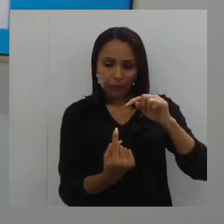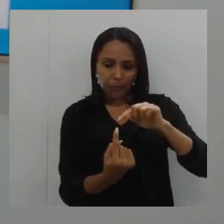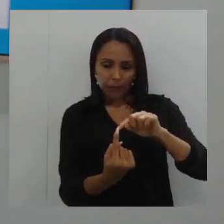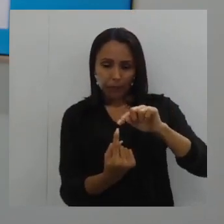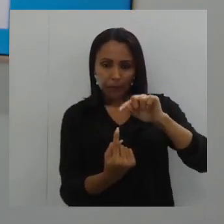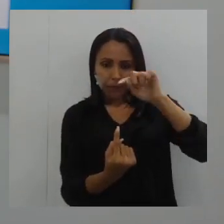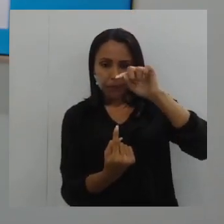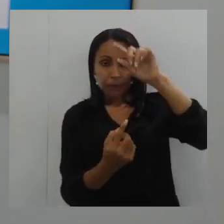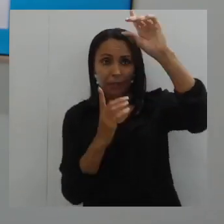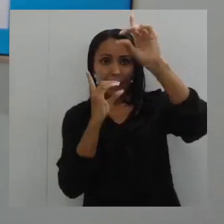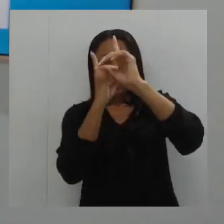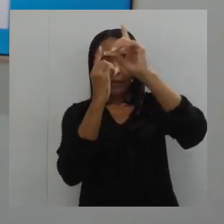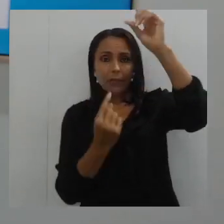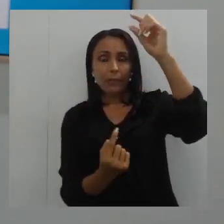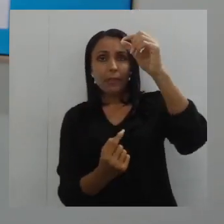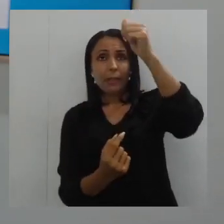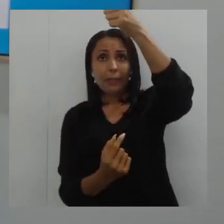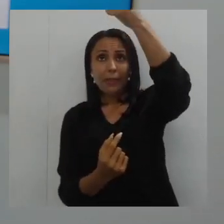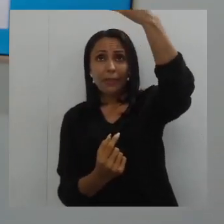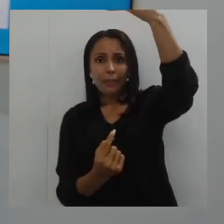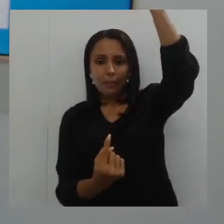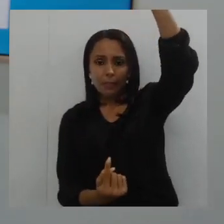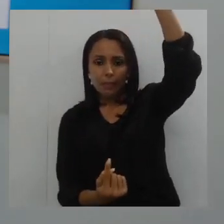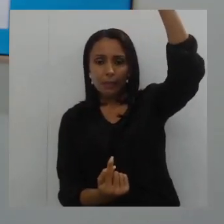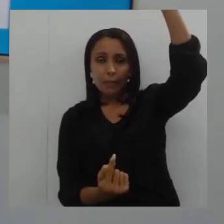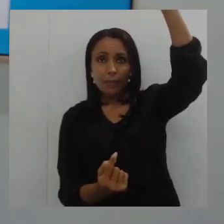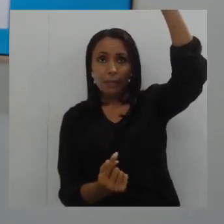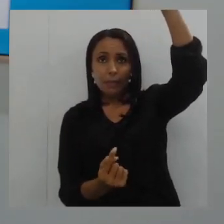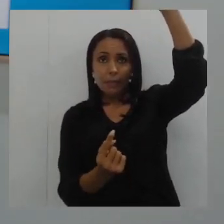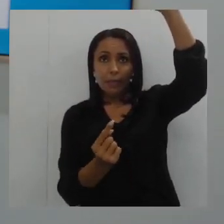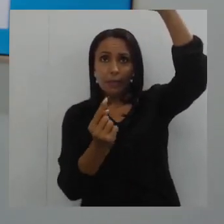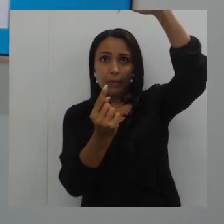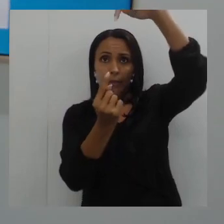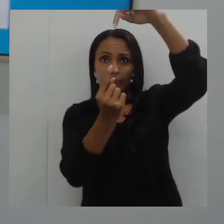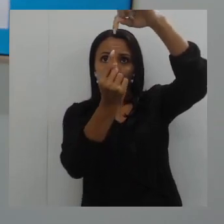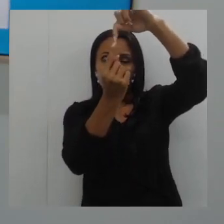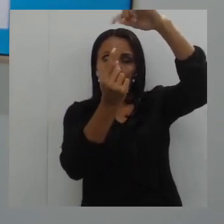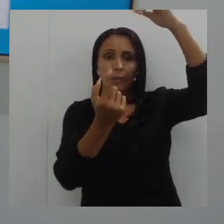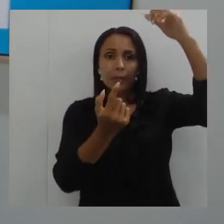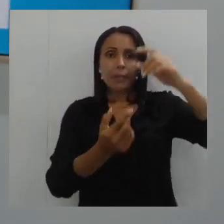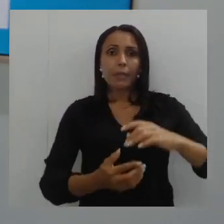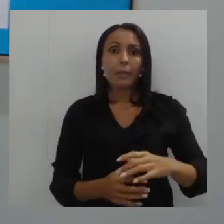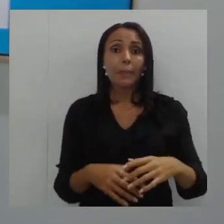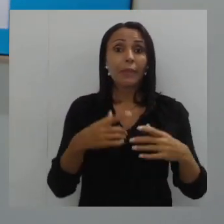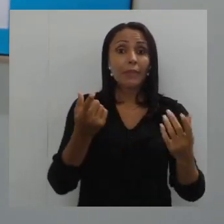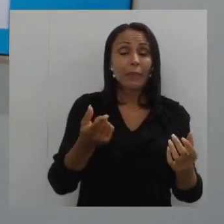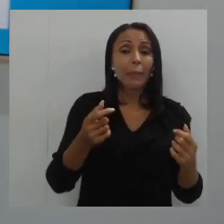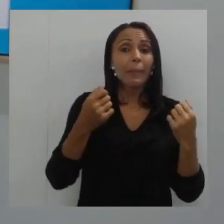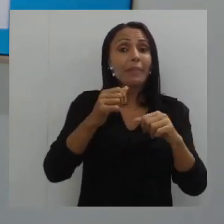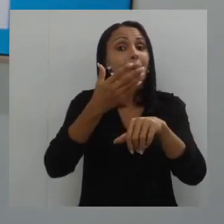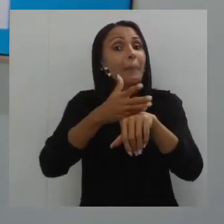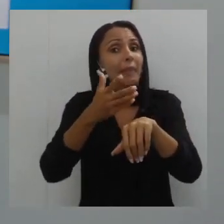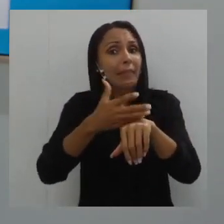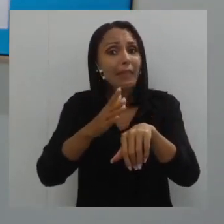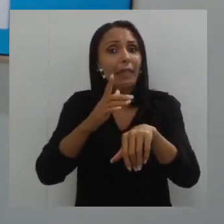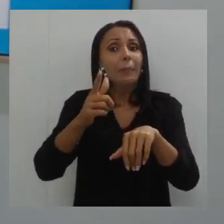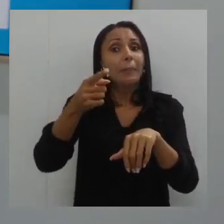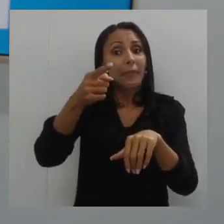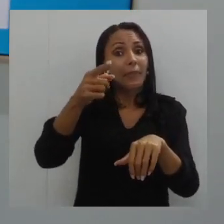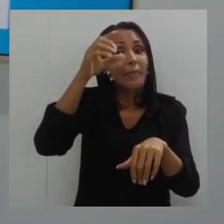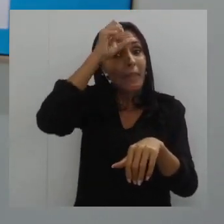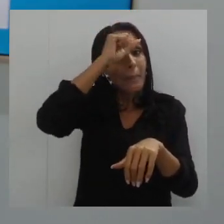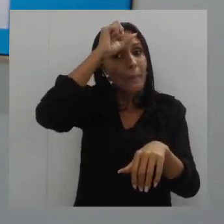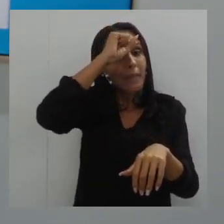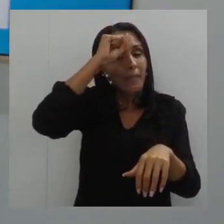com o ponto 14 daqui. Lembre-se, eu não coloquei aqui, que é para você ter dentro da sua cabeça os pontos que